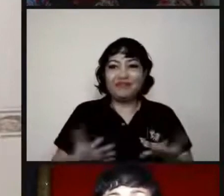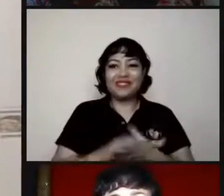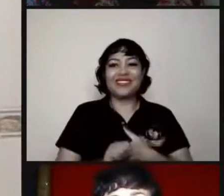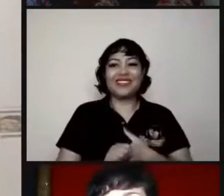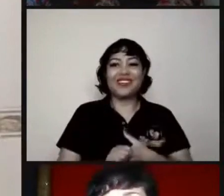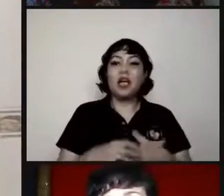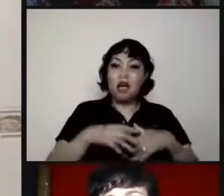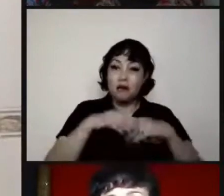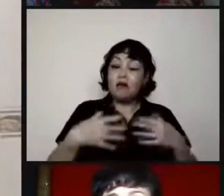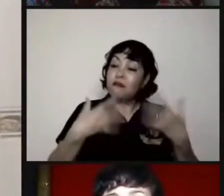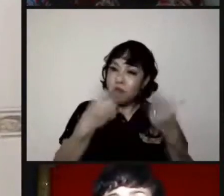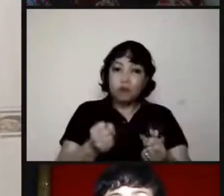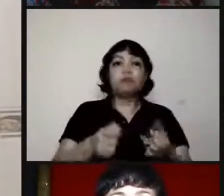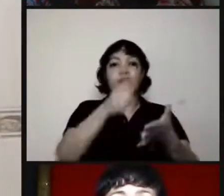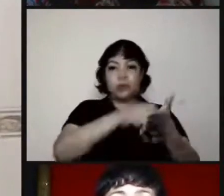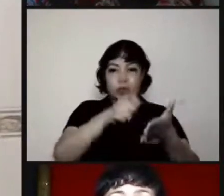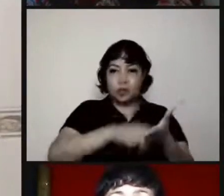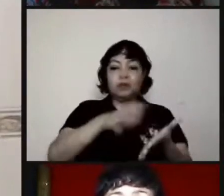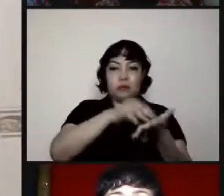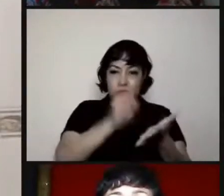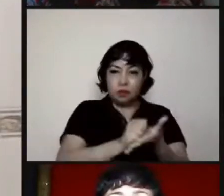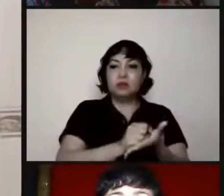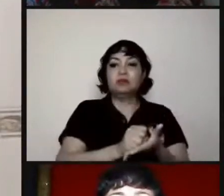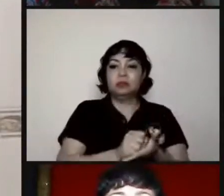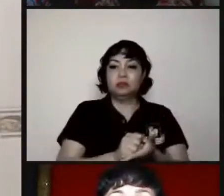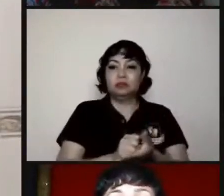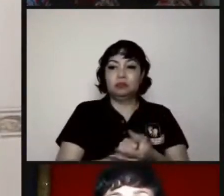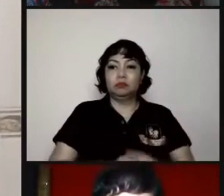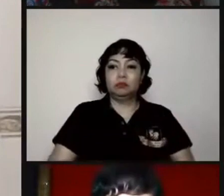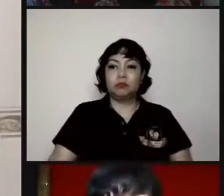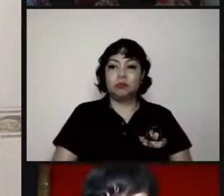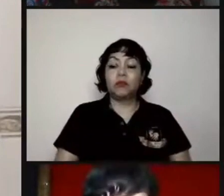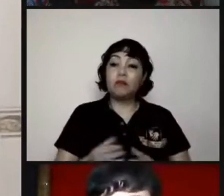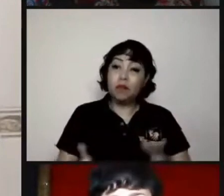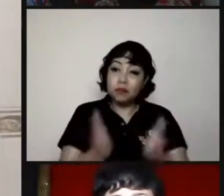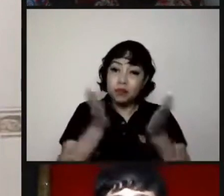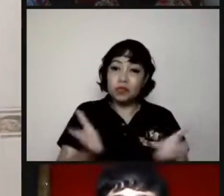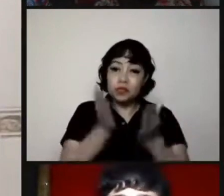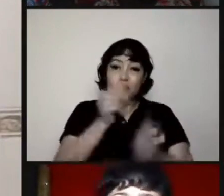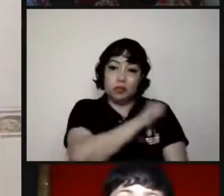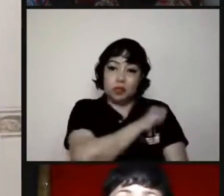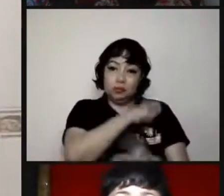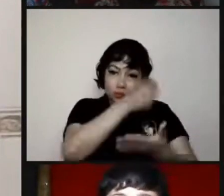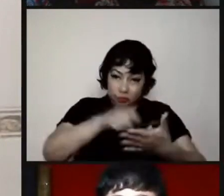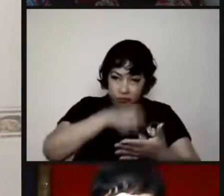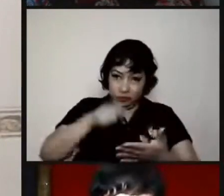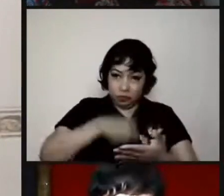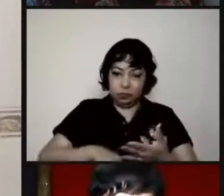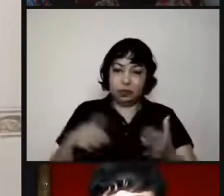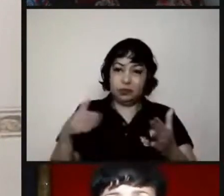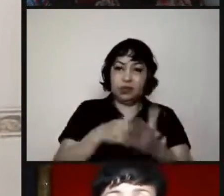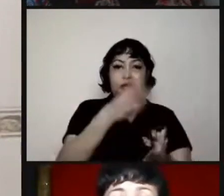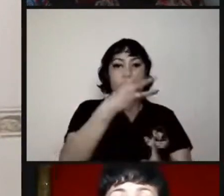vamos nos inscrever, vocês que estão nos assistindo, vamos incentivar os alunos a escrever e a se inscrever até o dia 30